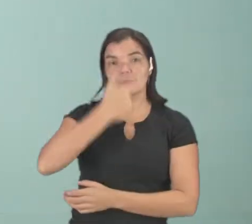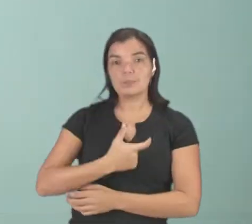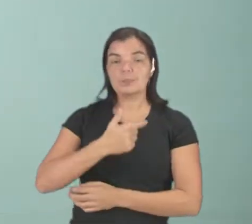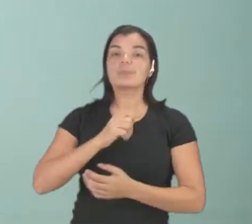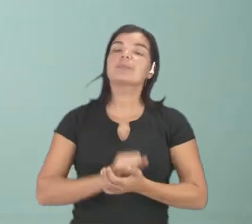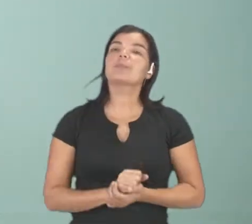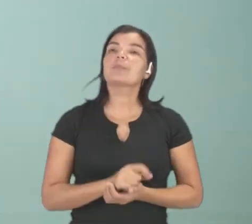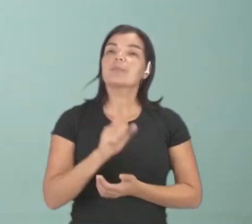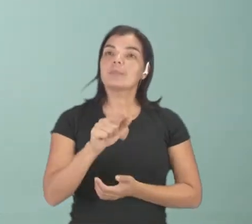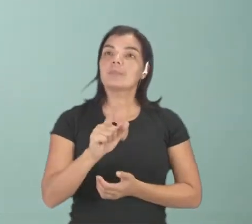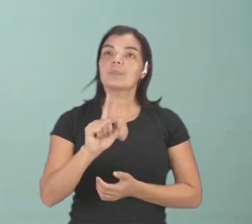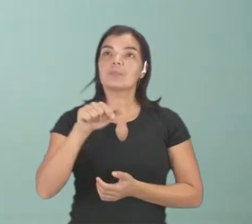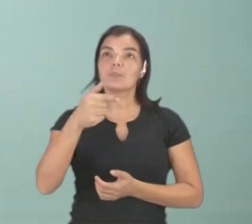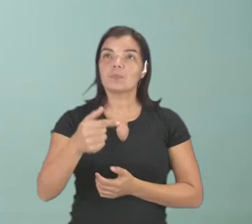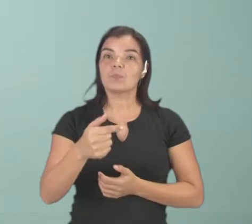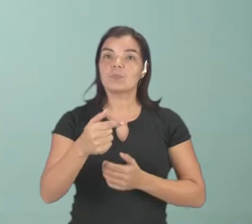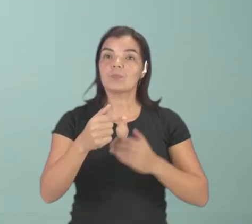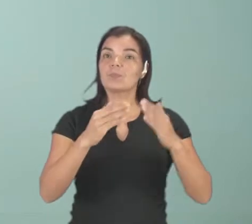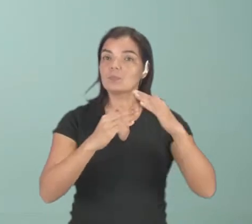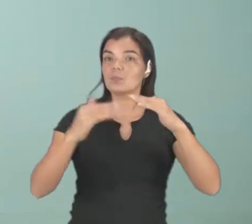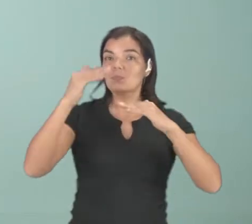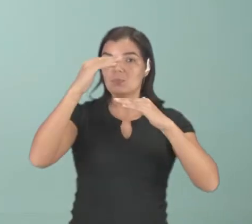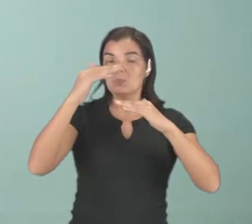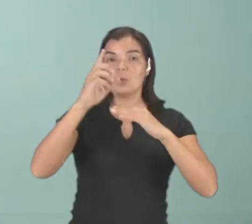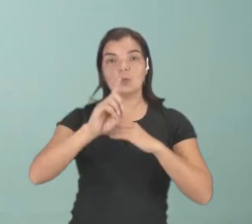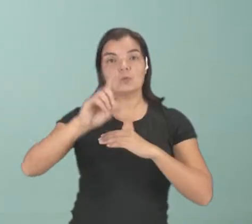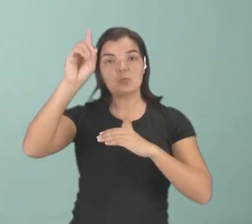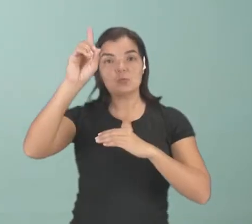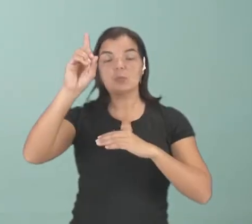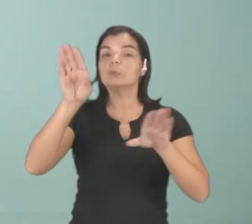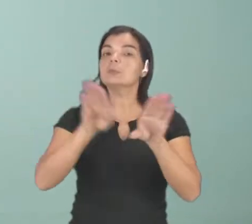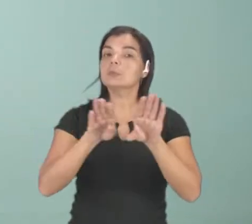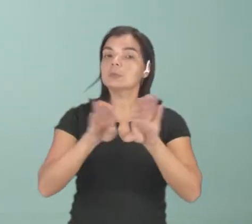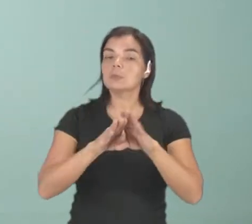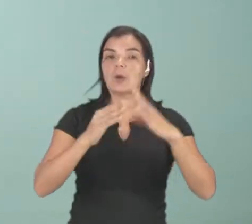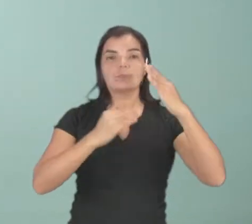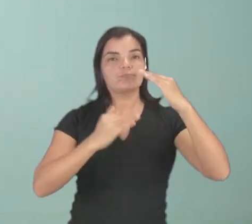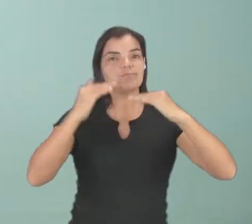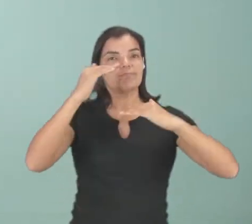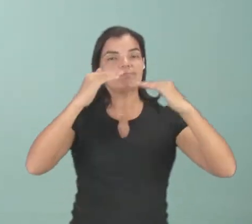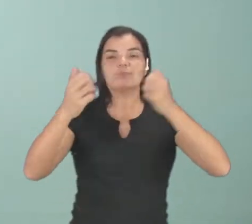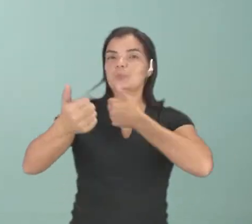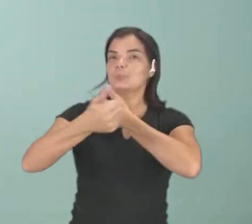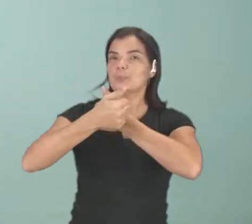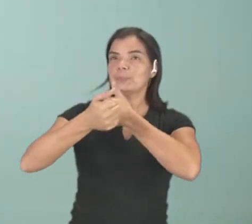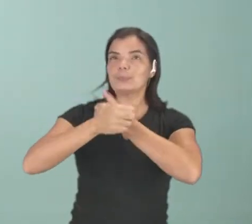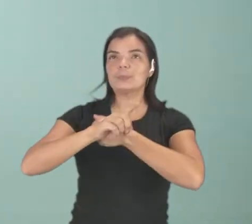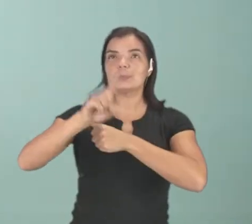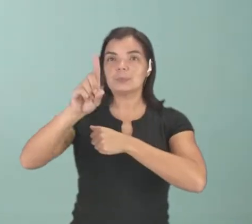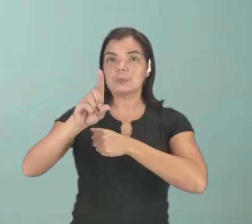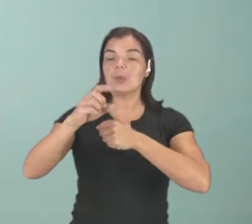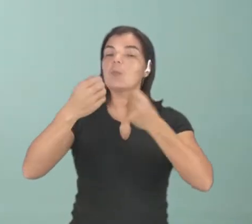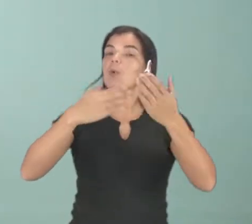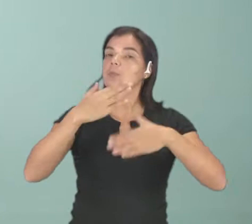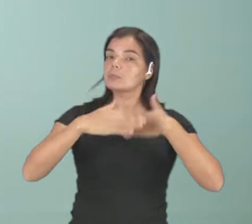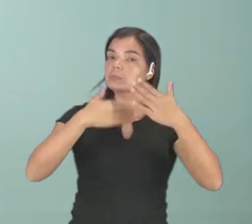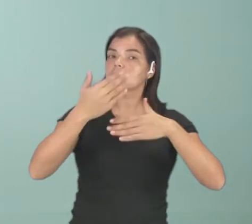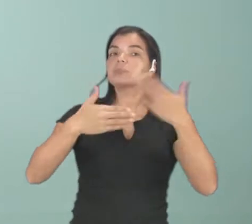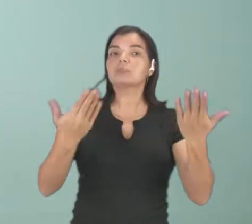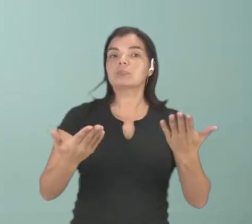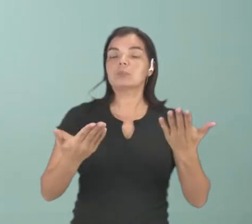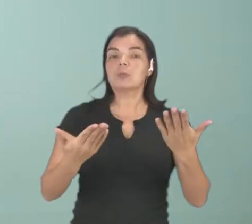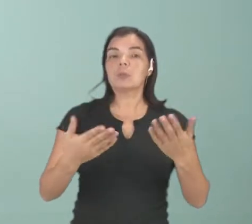topo, que além do ser humano estaria o divino. Então o ser humano nessa escala evolutiva estaria próximo ao divino e pode desenvolver a